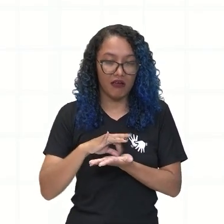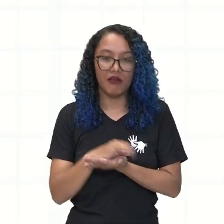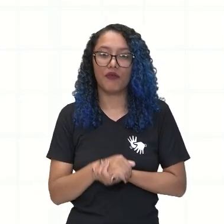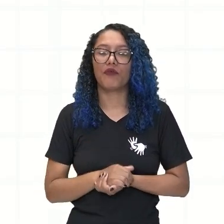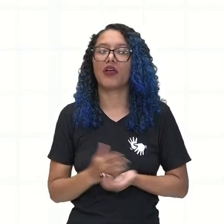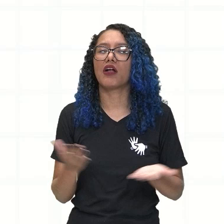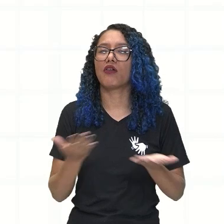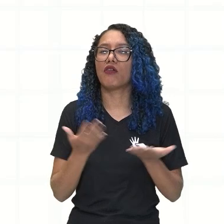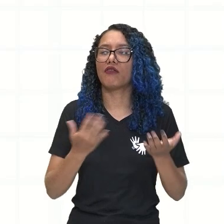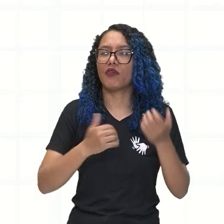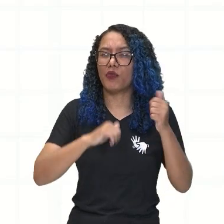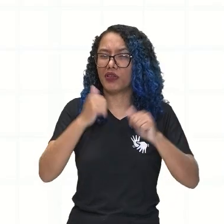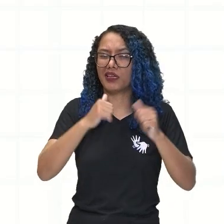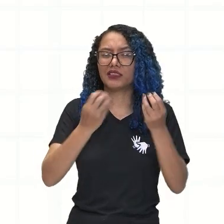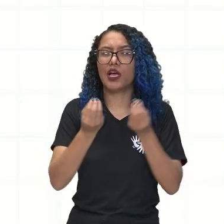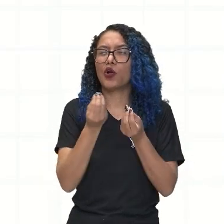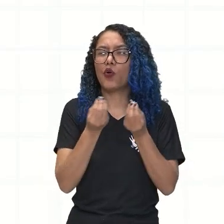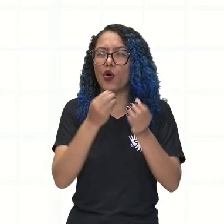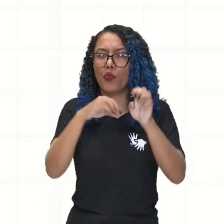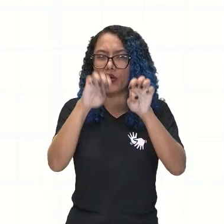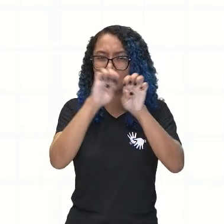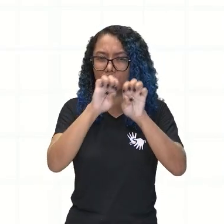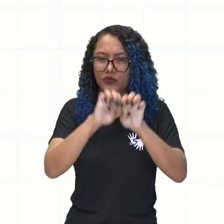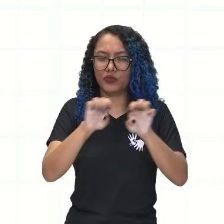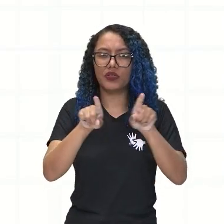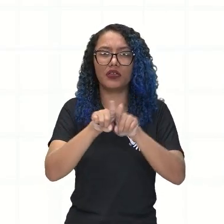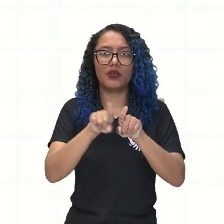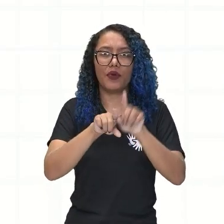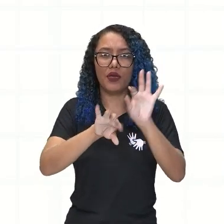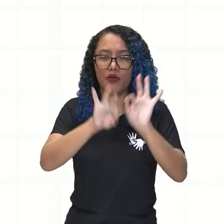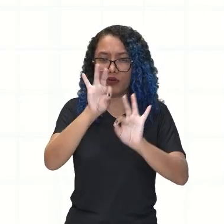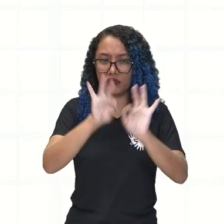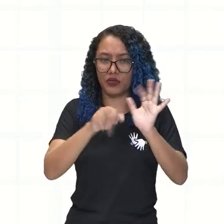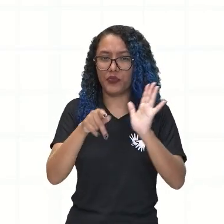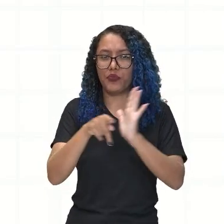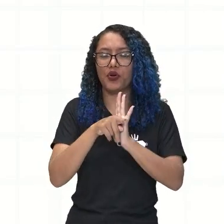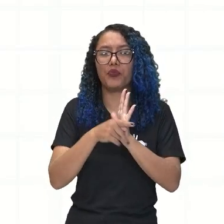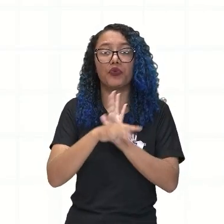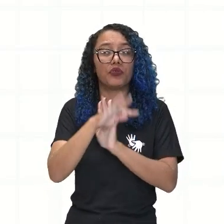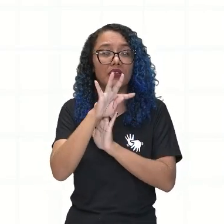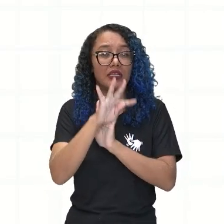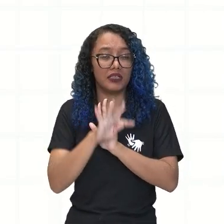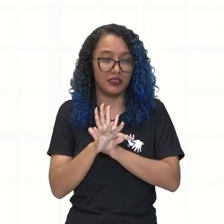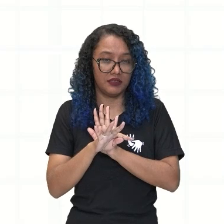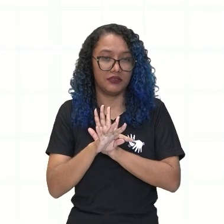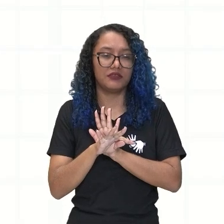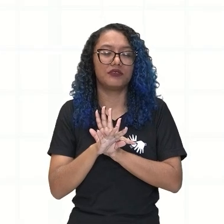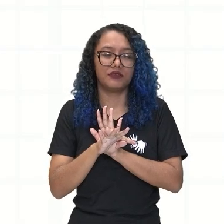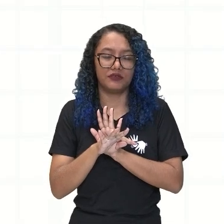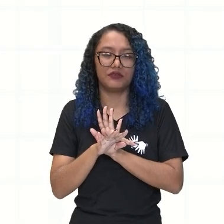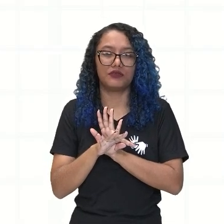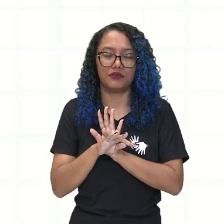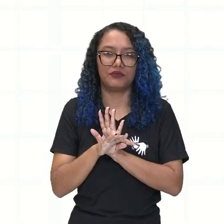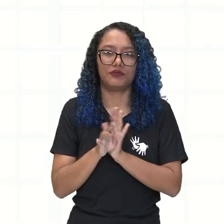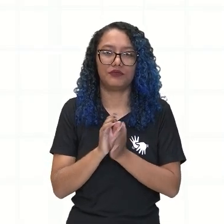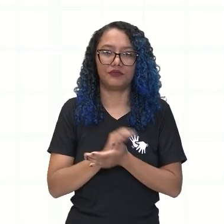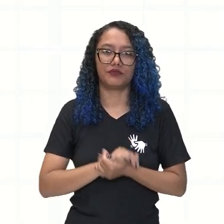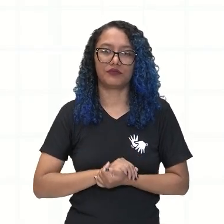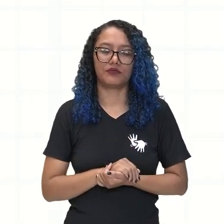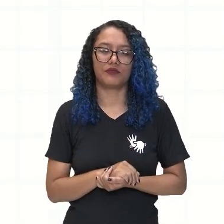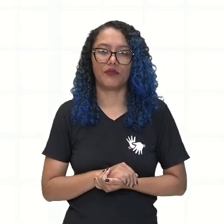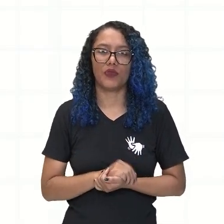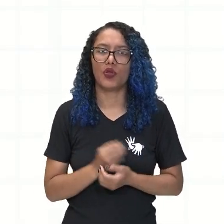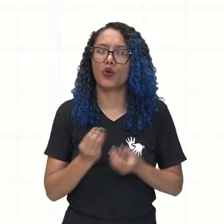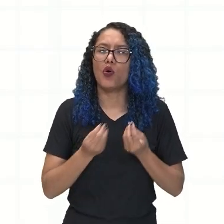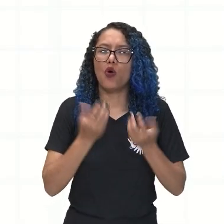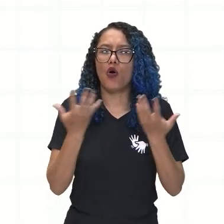texto, como funciona. Então, aprendemos aqui a respeito dessas estruturas, desse funcionamento, de